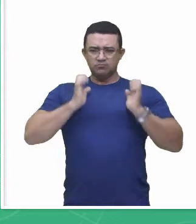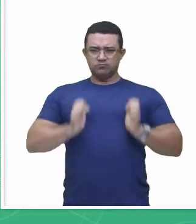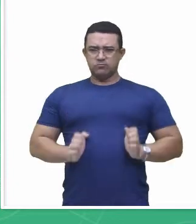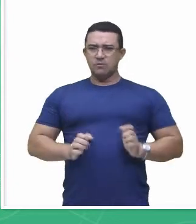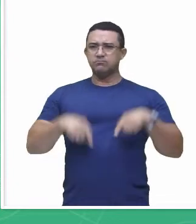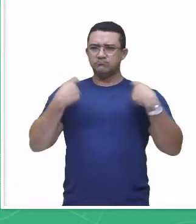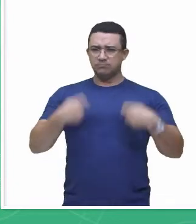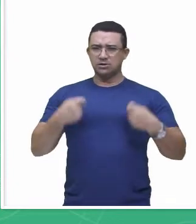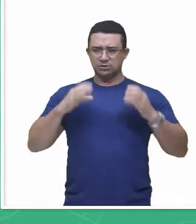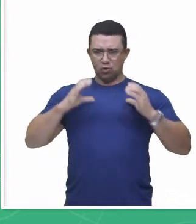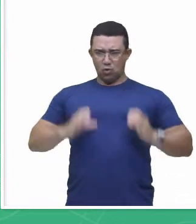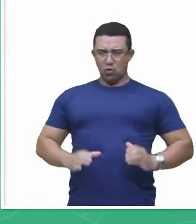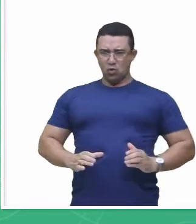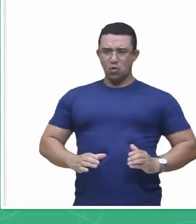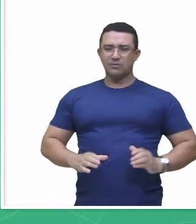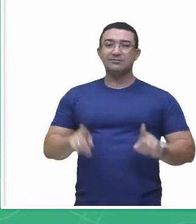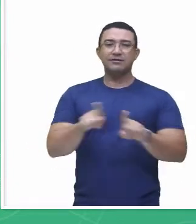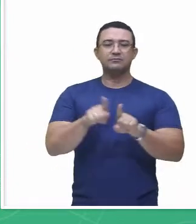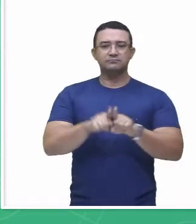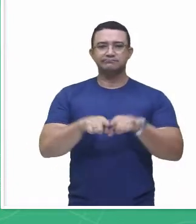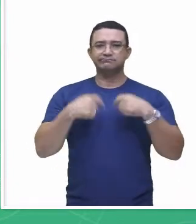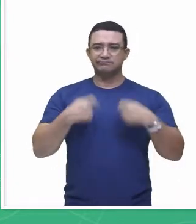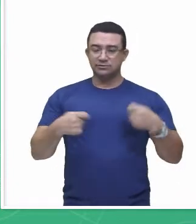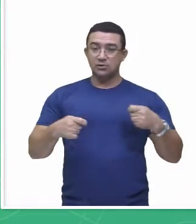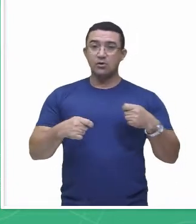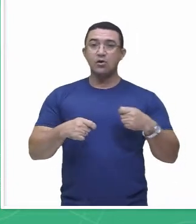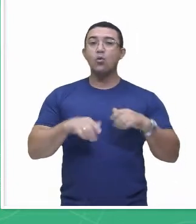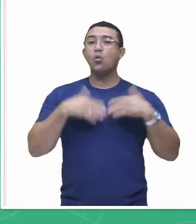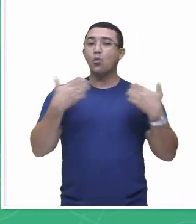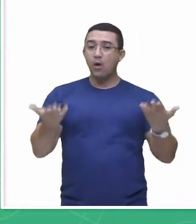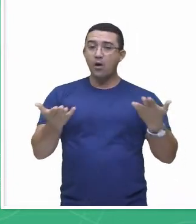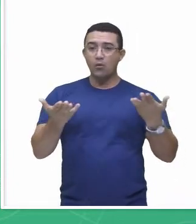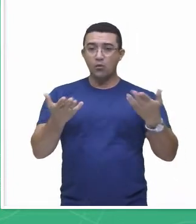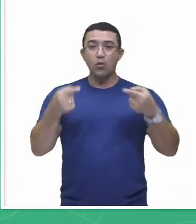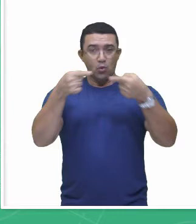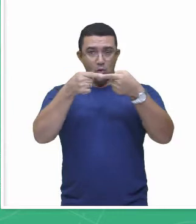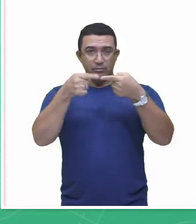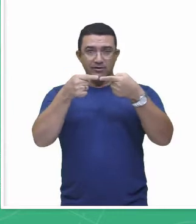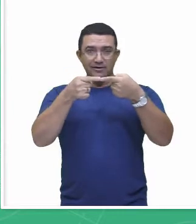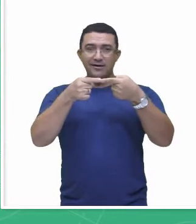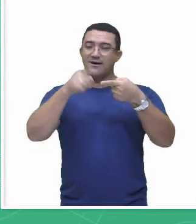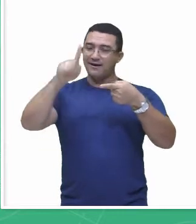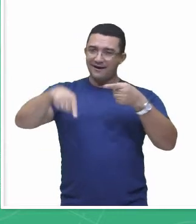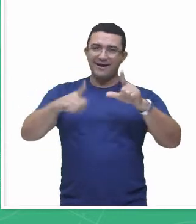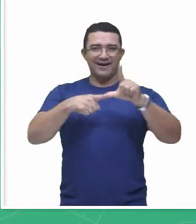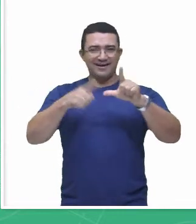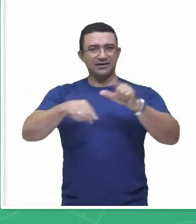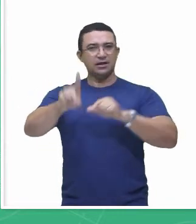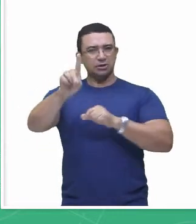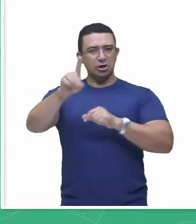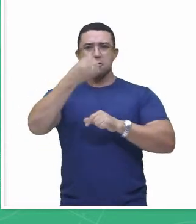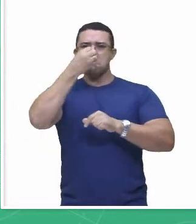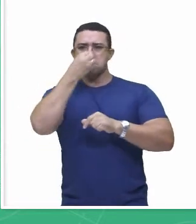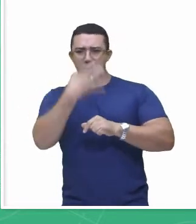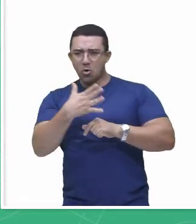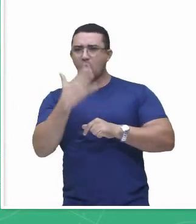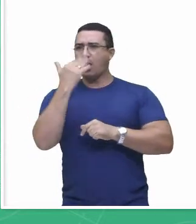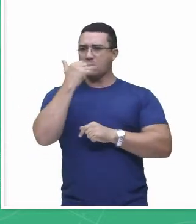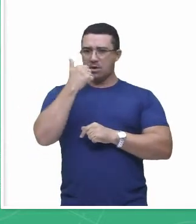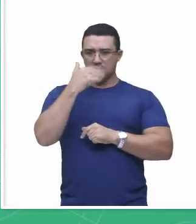do dia. Logo, a resposta correta é a letra D, ter uma boa